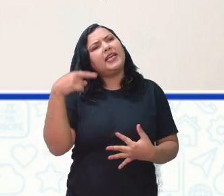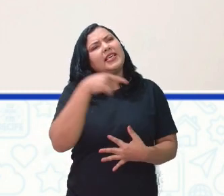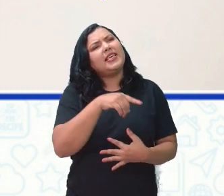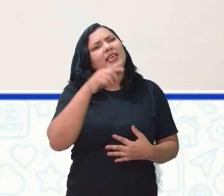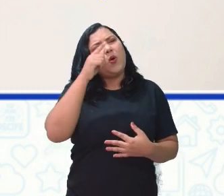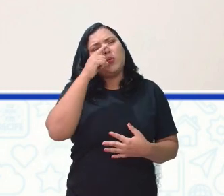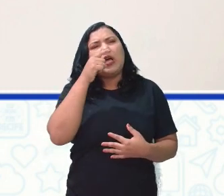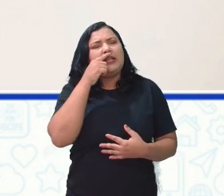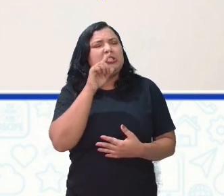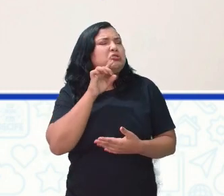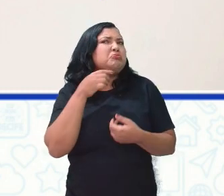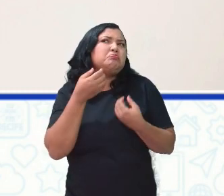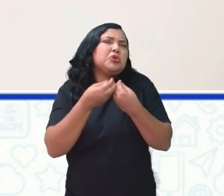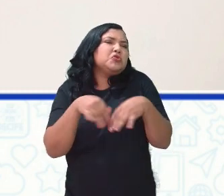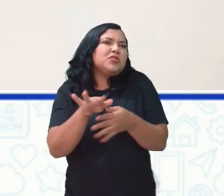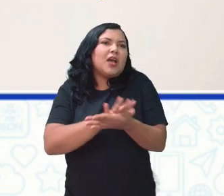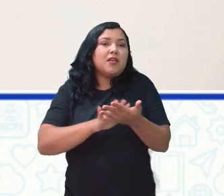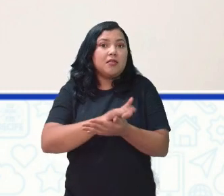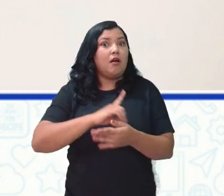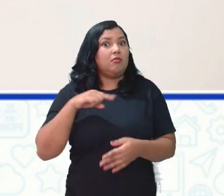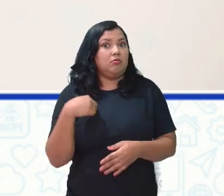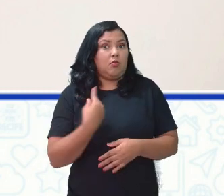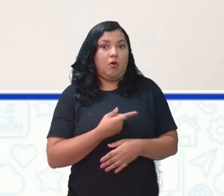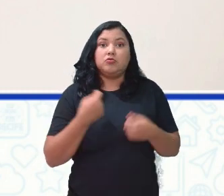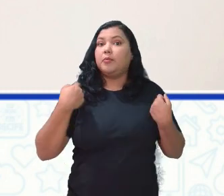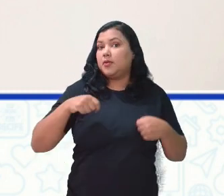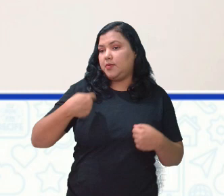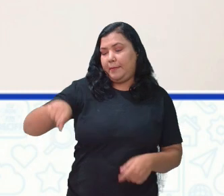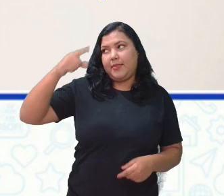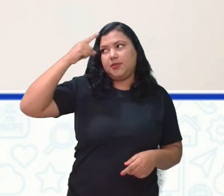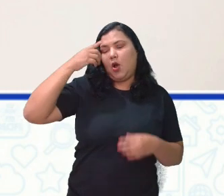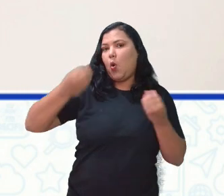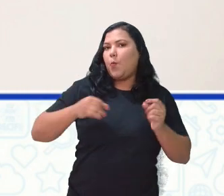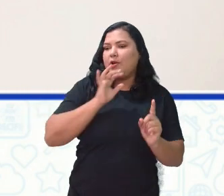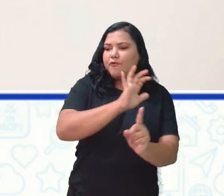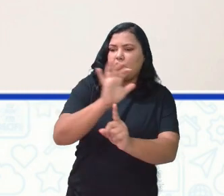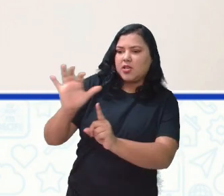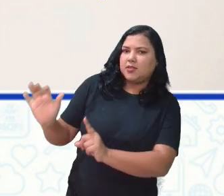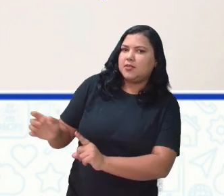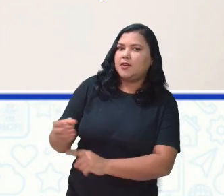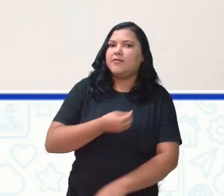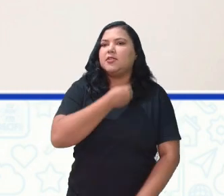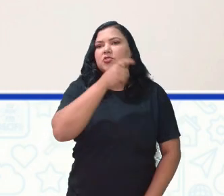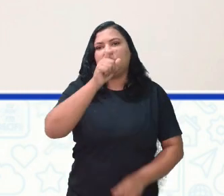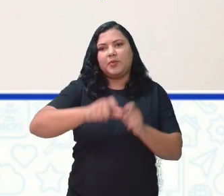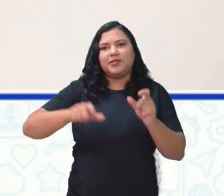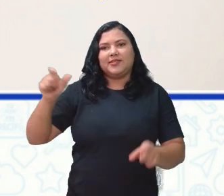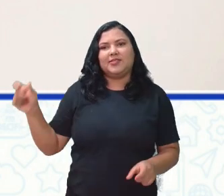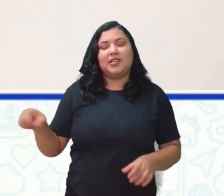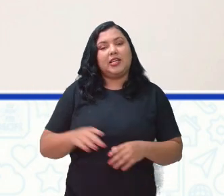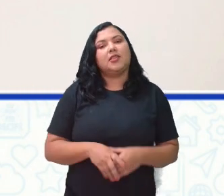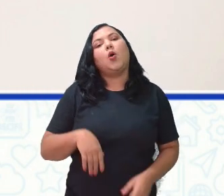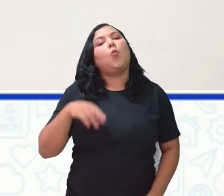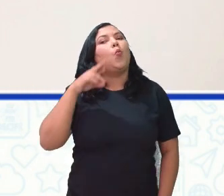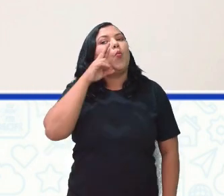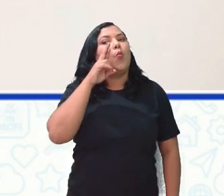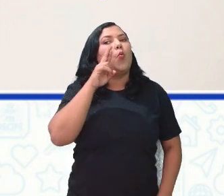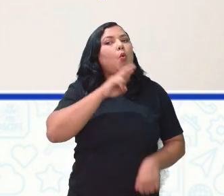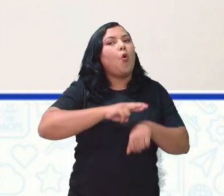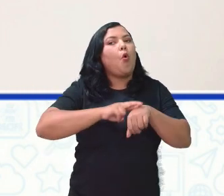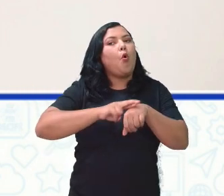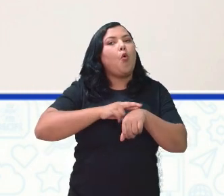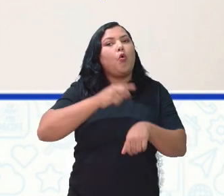mal, é necessário que pensemos no impacto da vida dos outros. Então, ó, eu destaquei em roxo